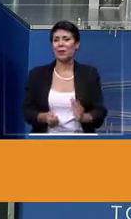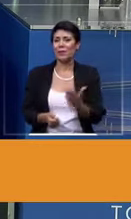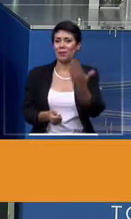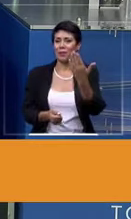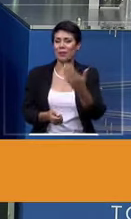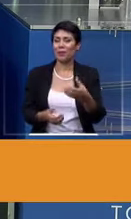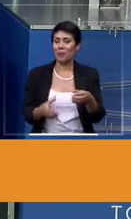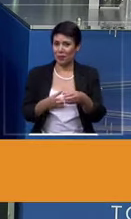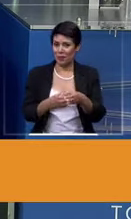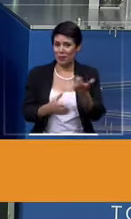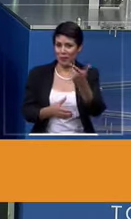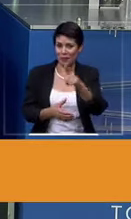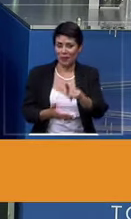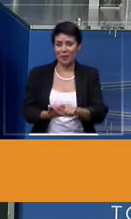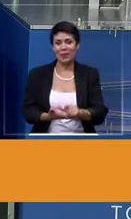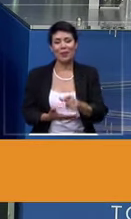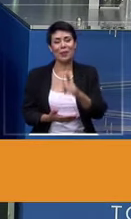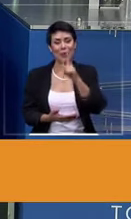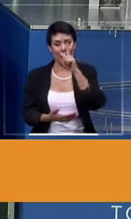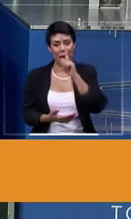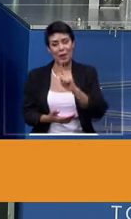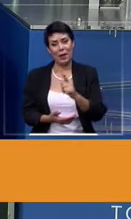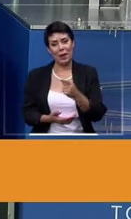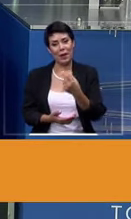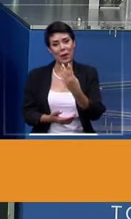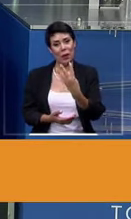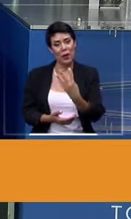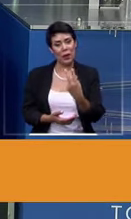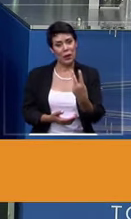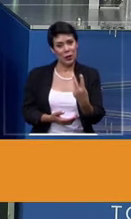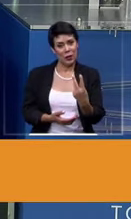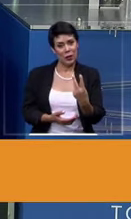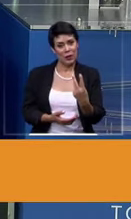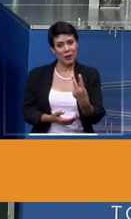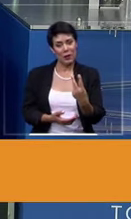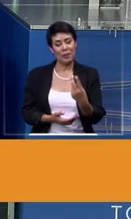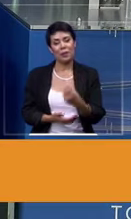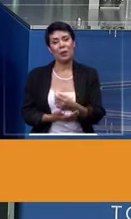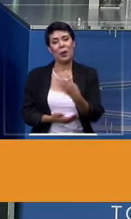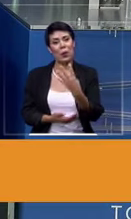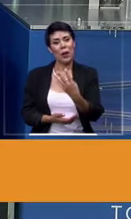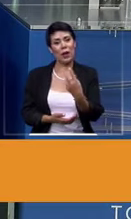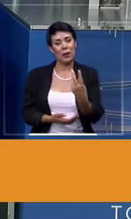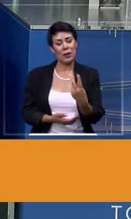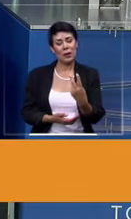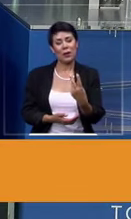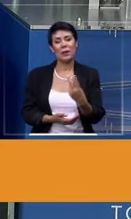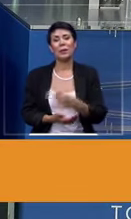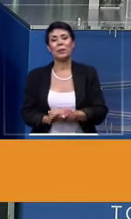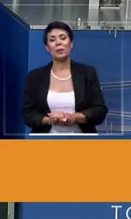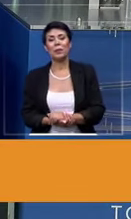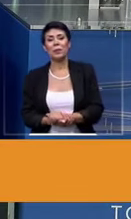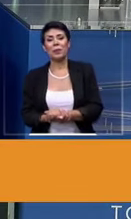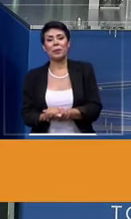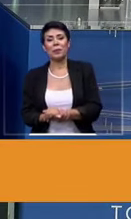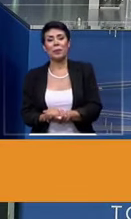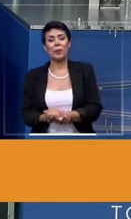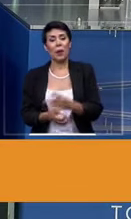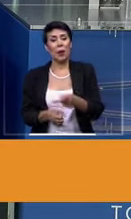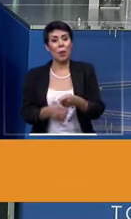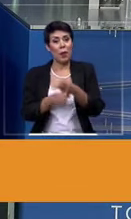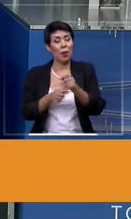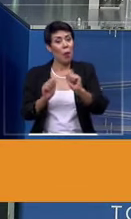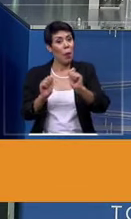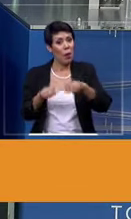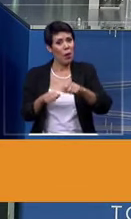Mais uma bola saindo do globo. Bola amarela, número 42. Amarela, 42. Este prêmio